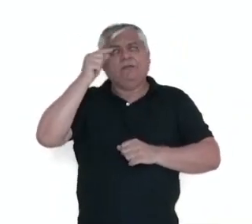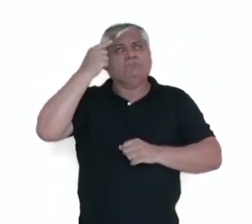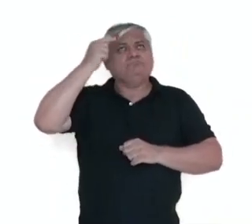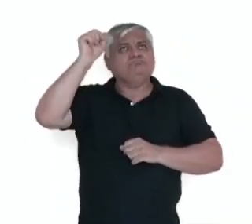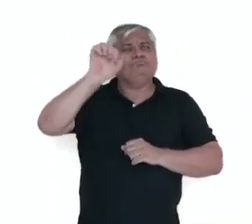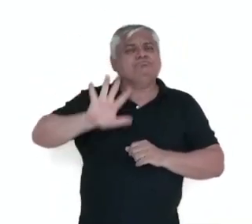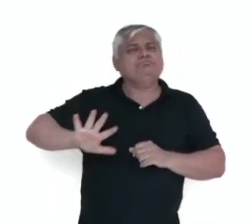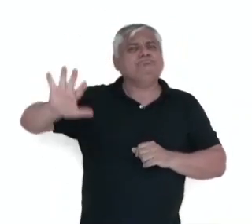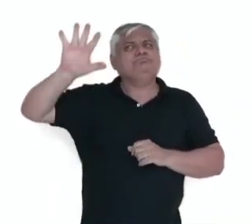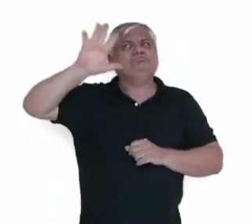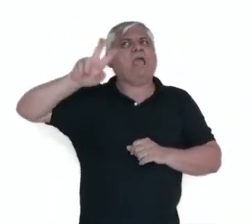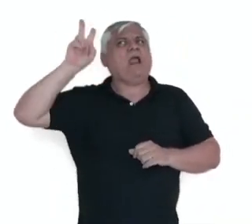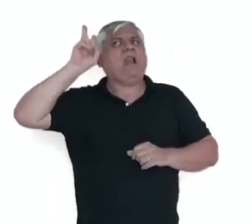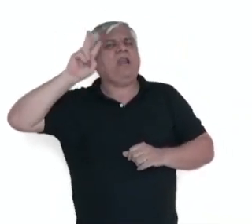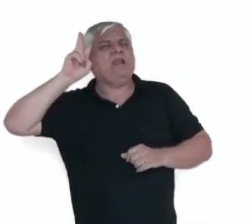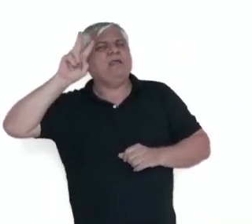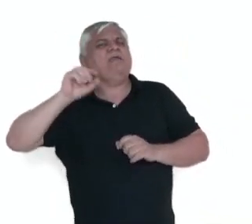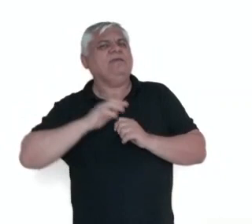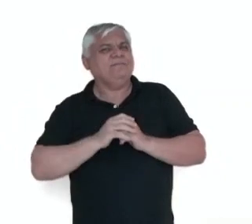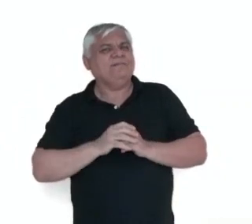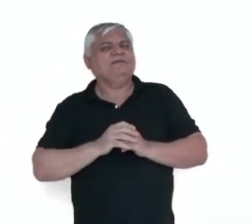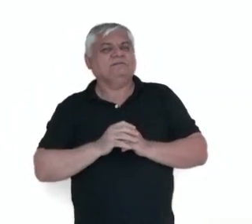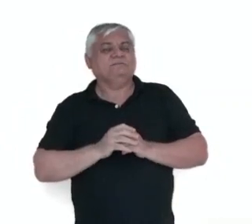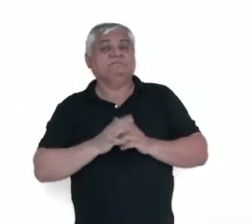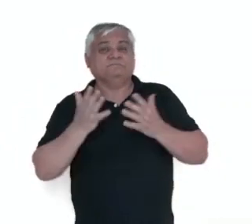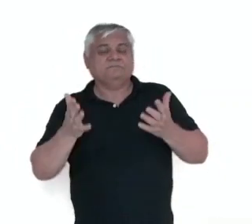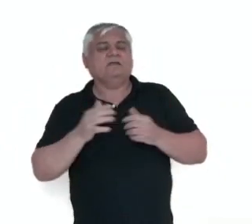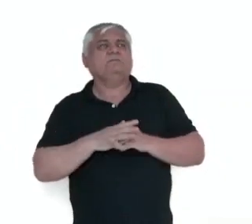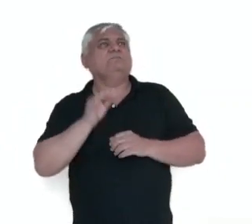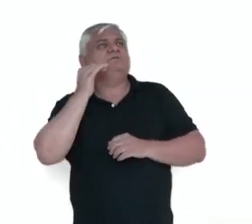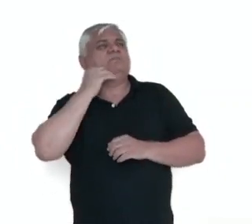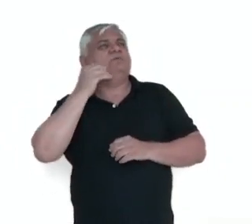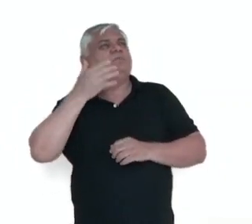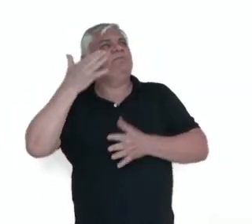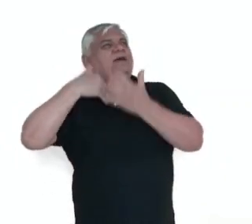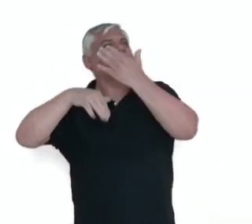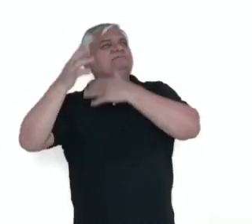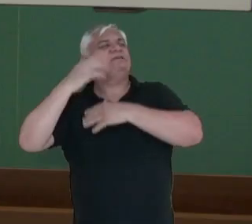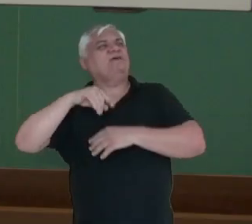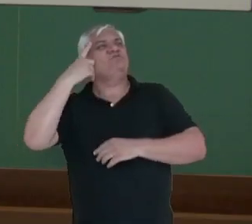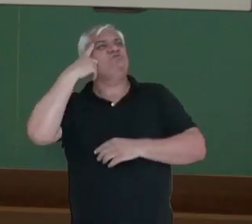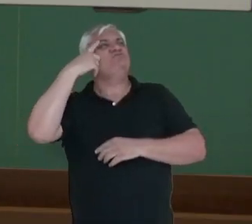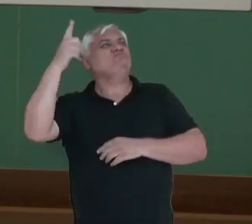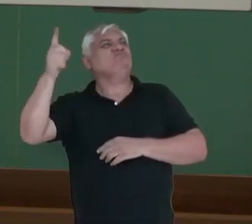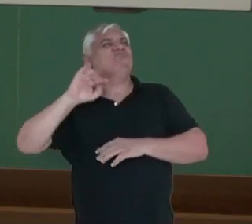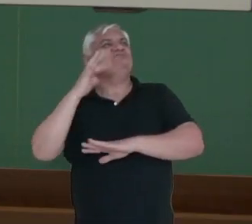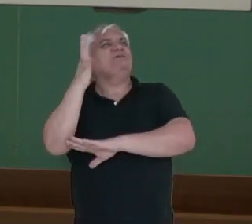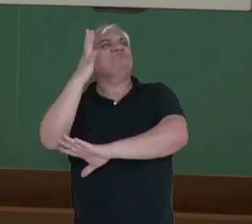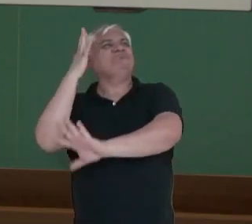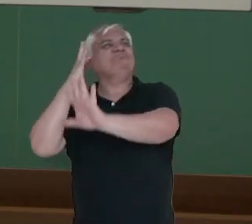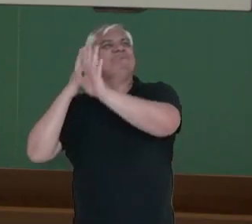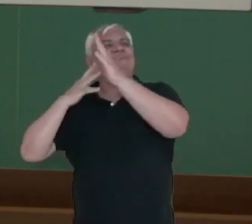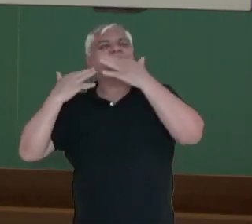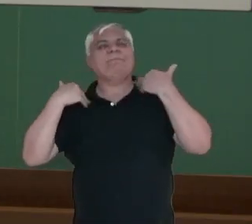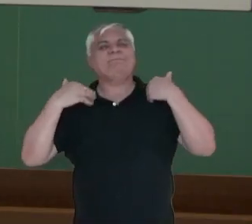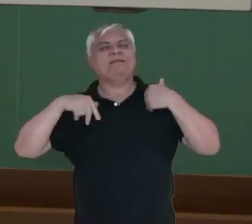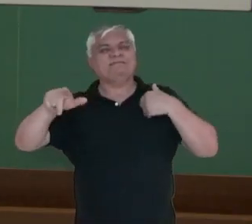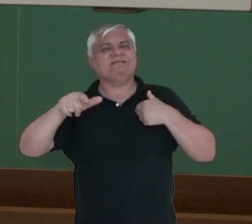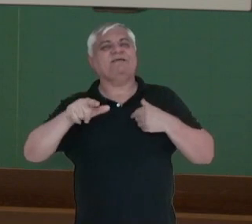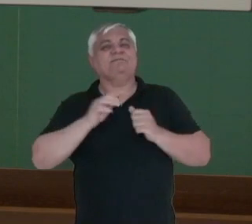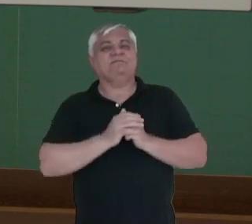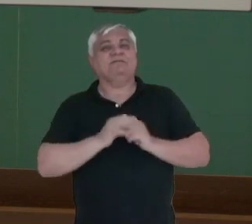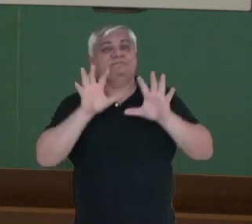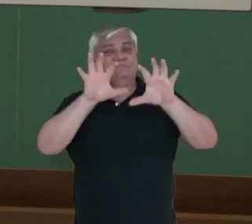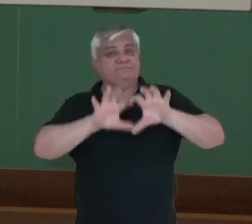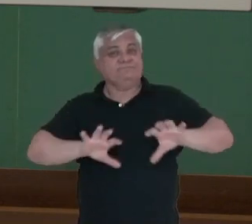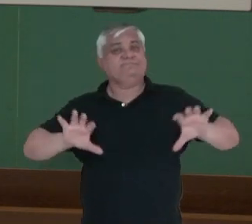nos lembramos ou imaginamos. A lembrança de um dia no campo, por exemplo, tá? Então, o Hume vai